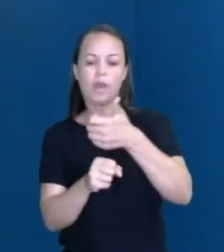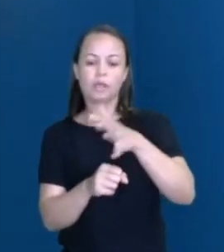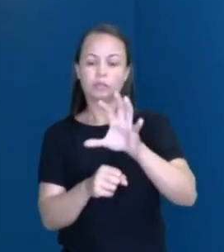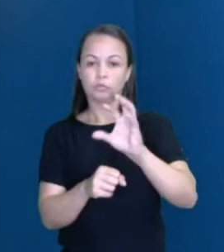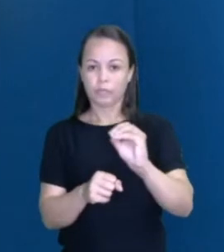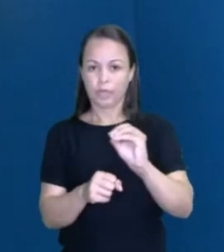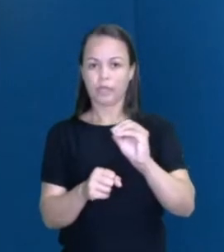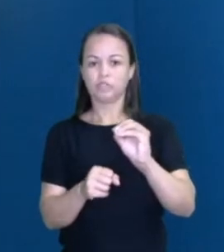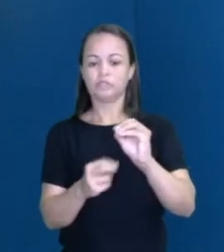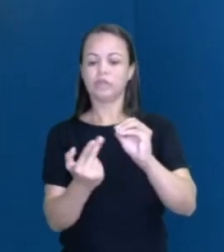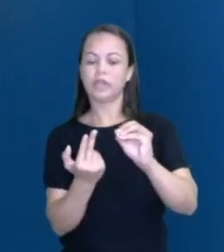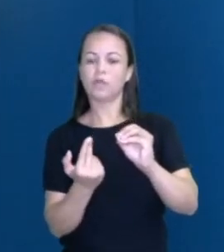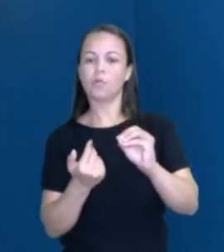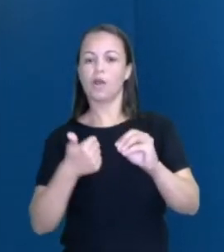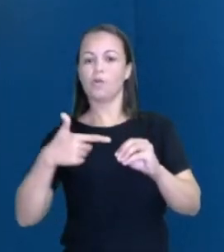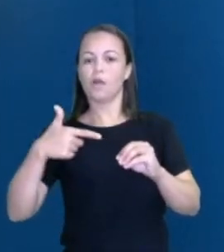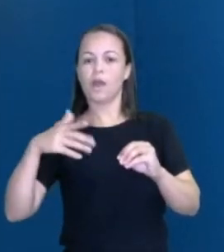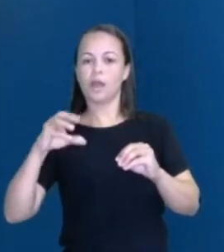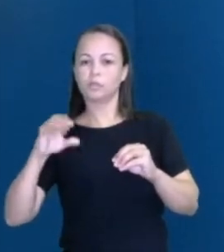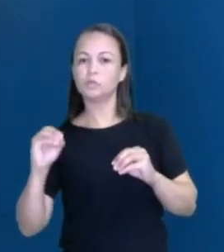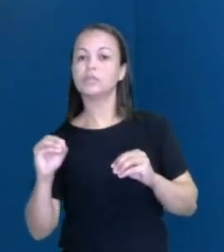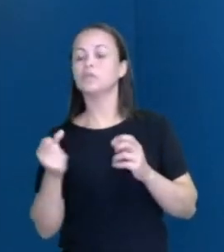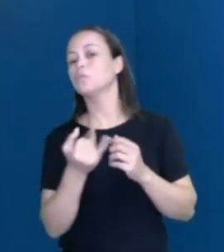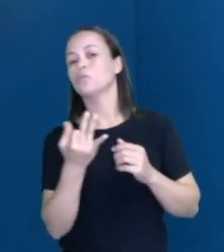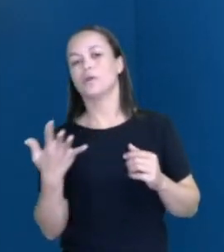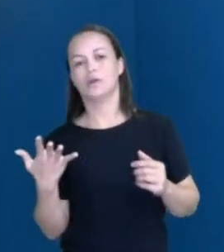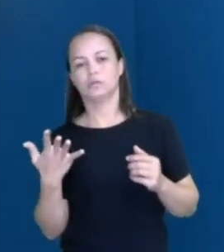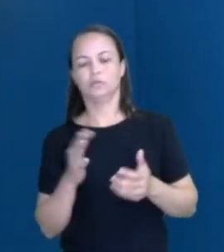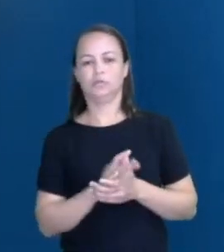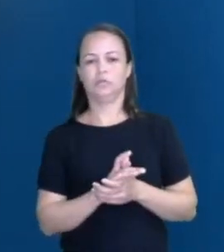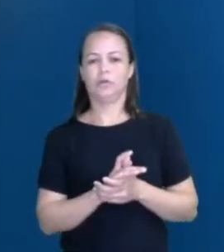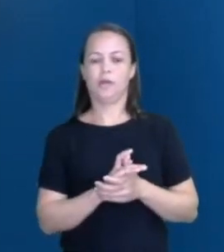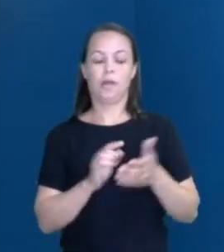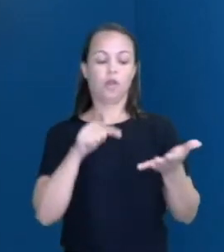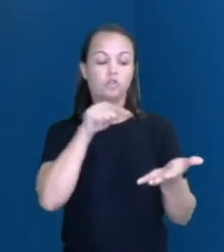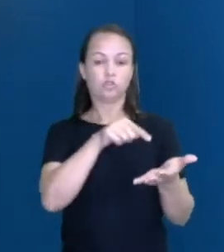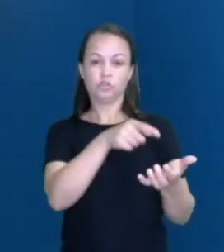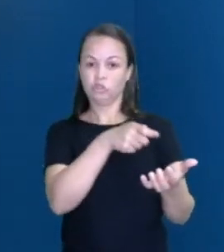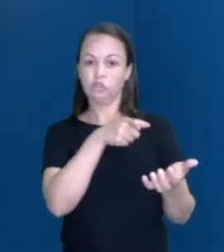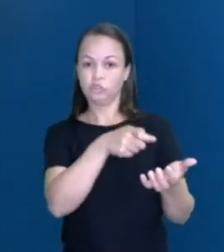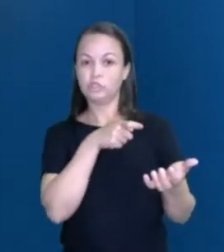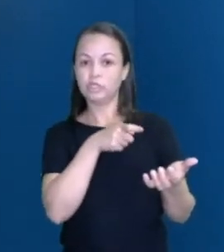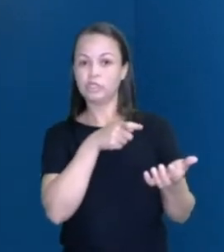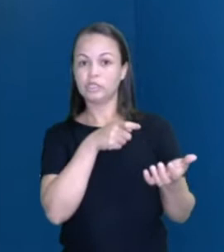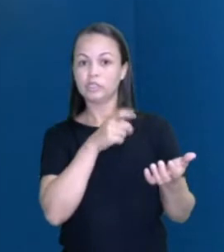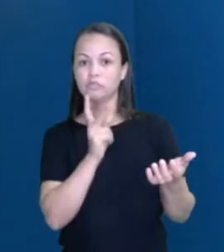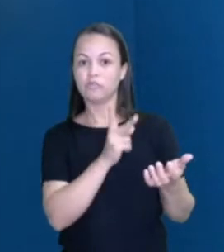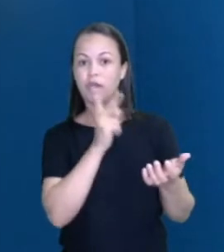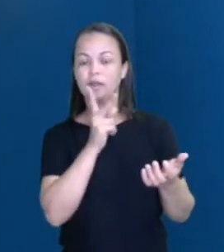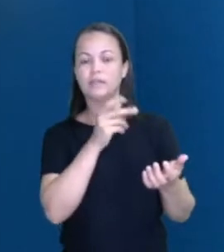É exatamente isso. Você já se ligou, pegou a ideia. Meu x vale quanto?